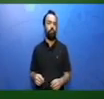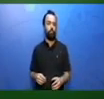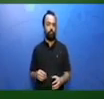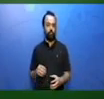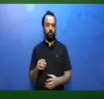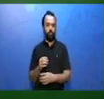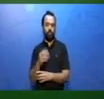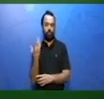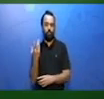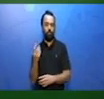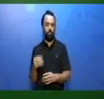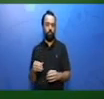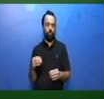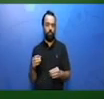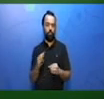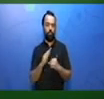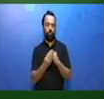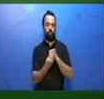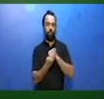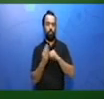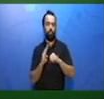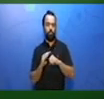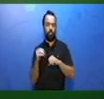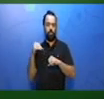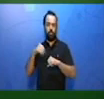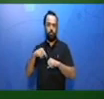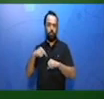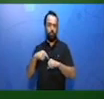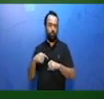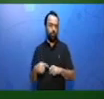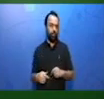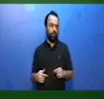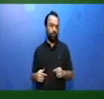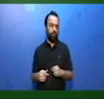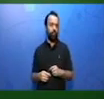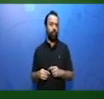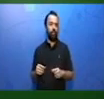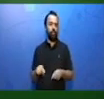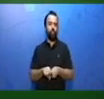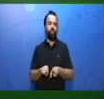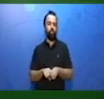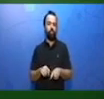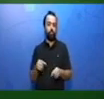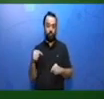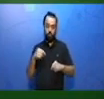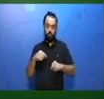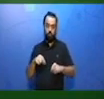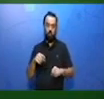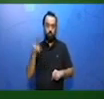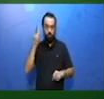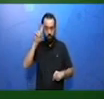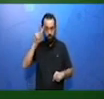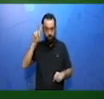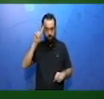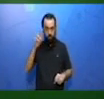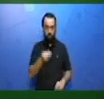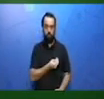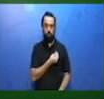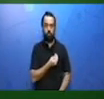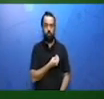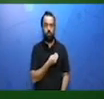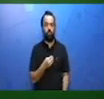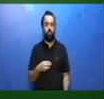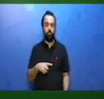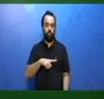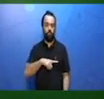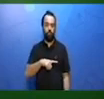E perceber que os bairros têm histórias. Olha só que interessante, bairros têm histórias. Como eles surgiram,